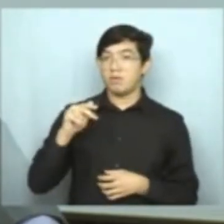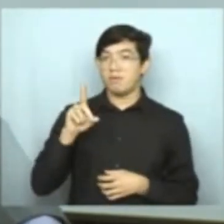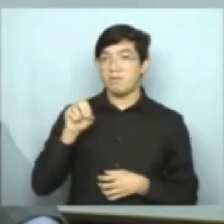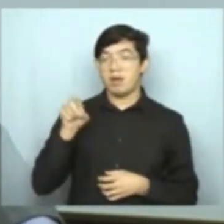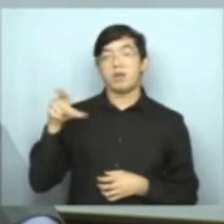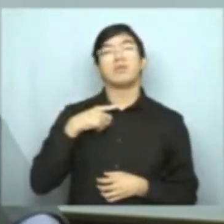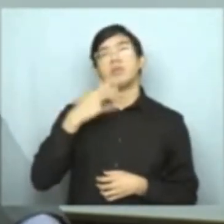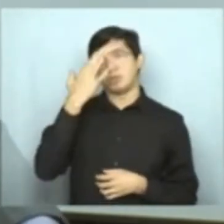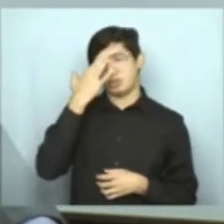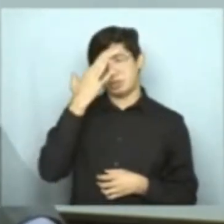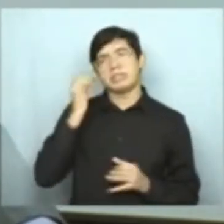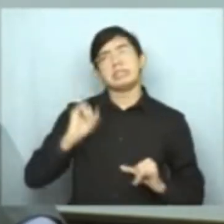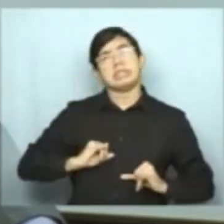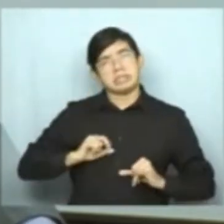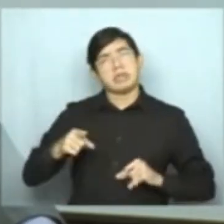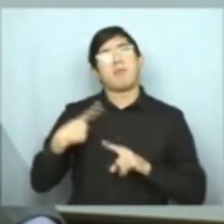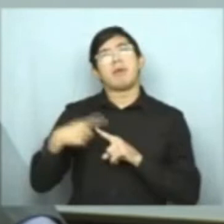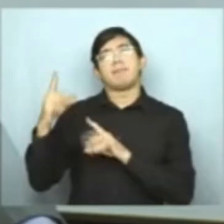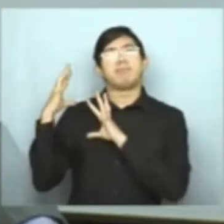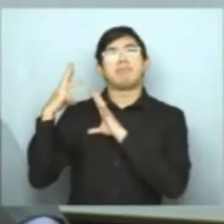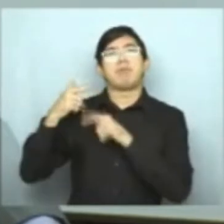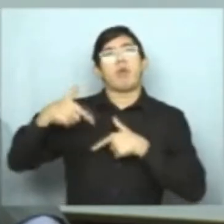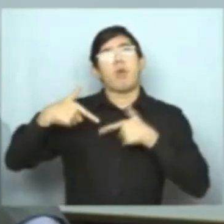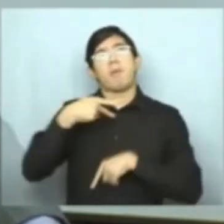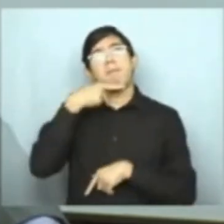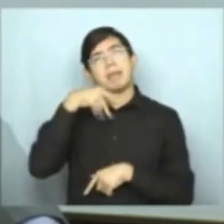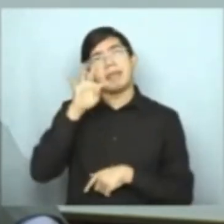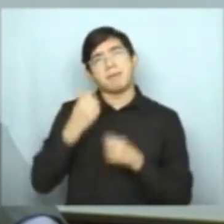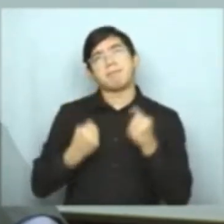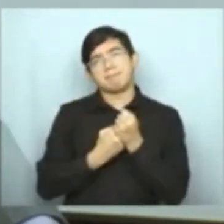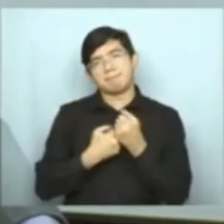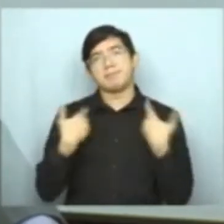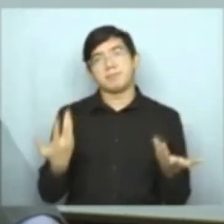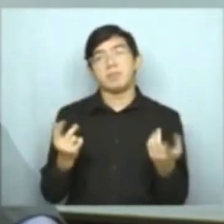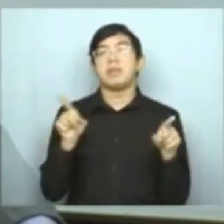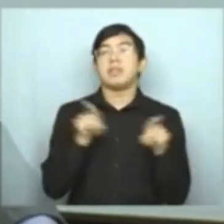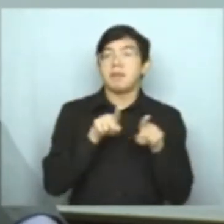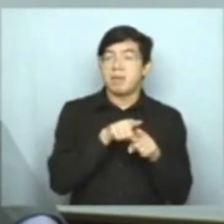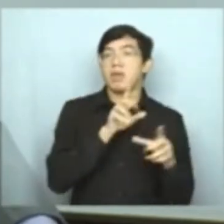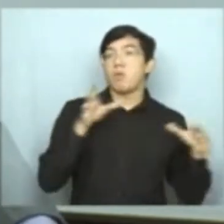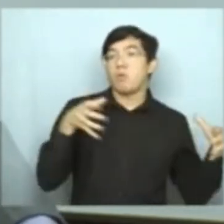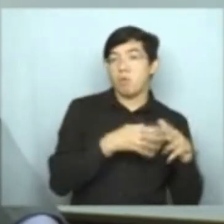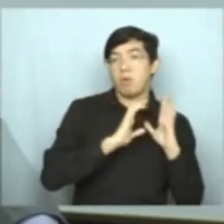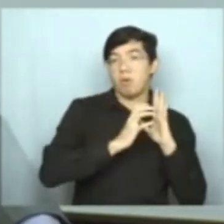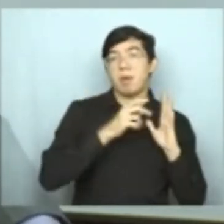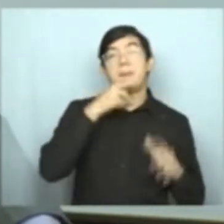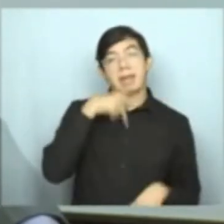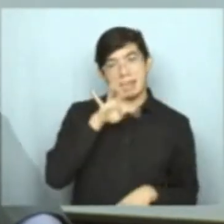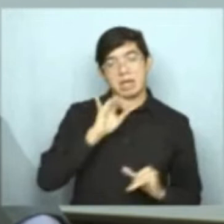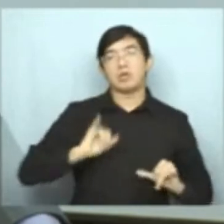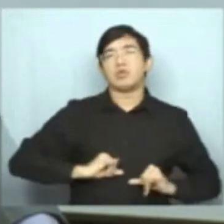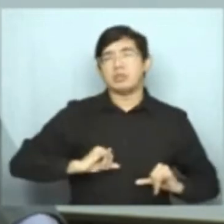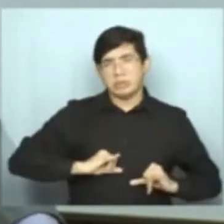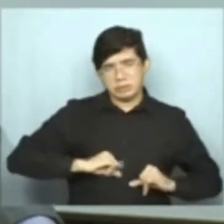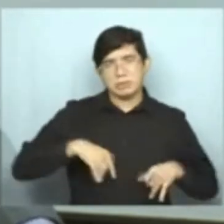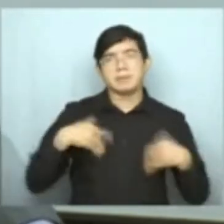pela sua formação, pela sua trajetória. Nós, do PT, sofremos muito. Ninguém passou